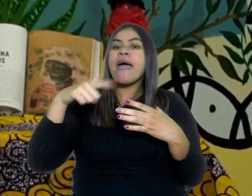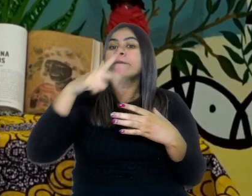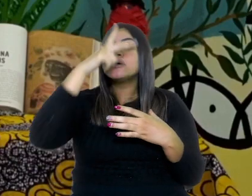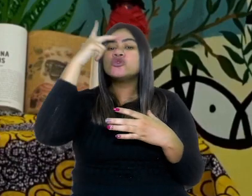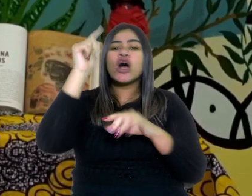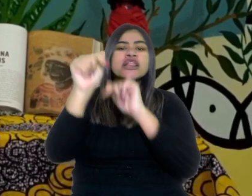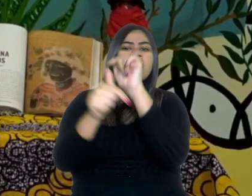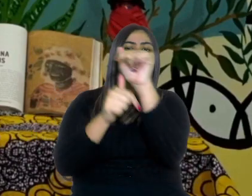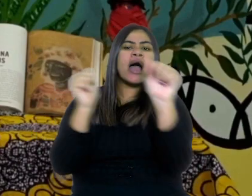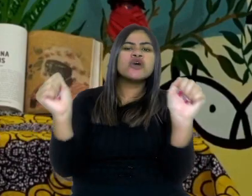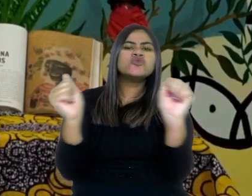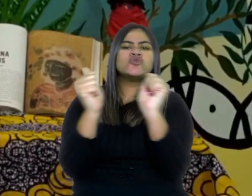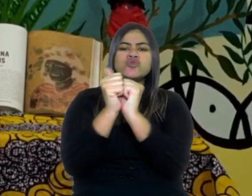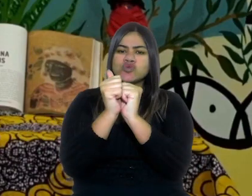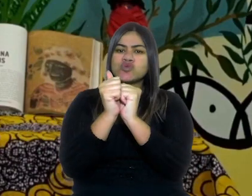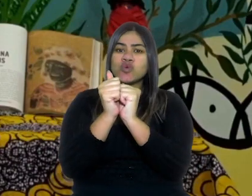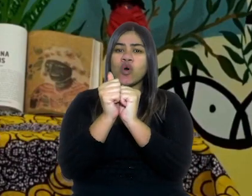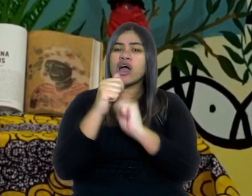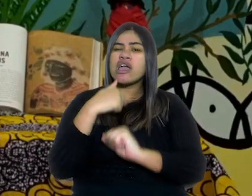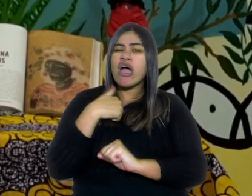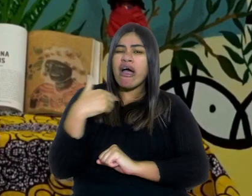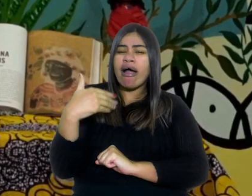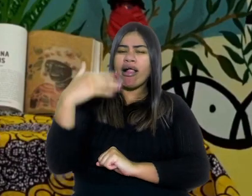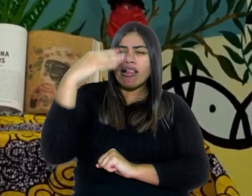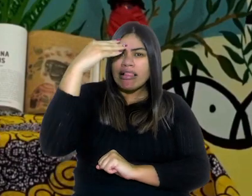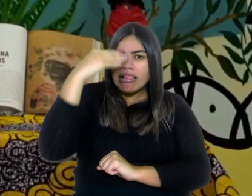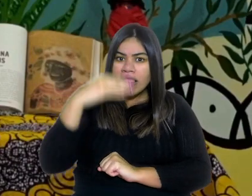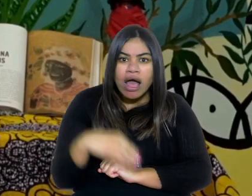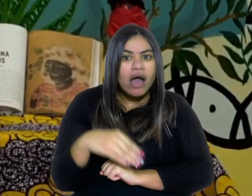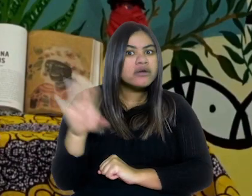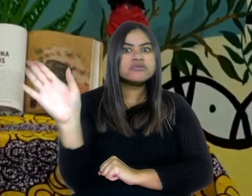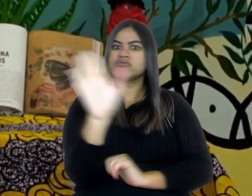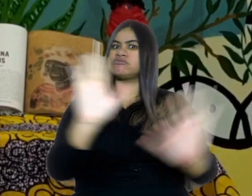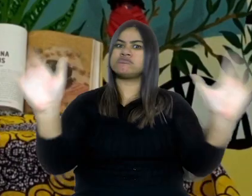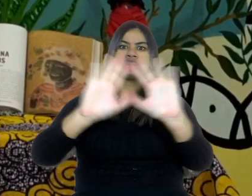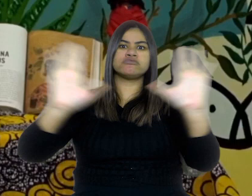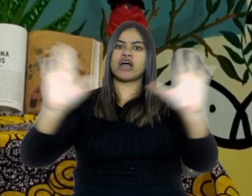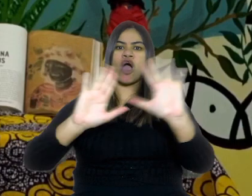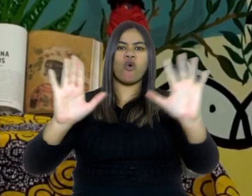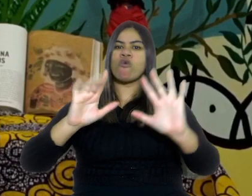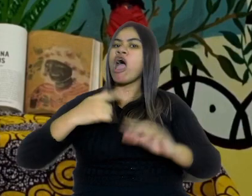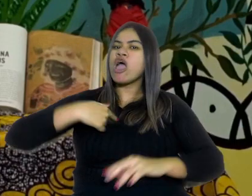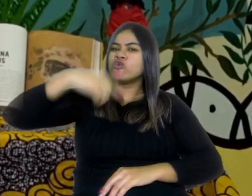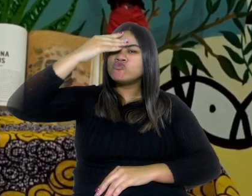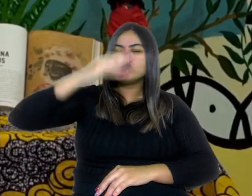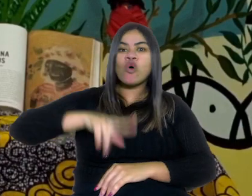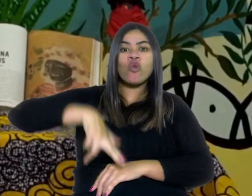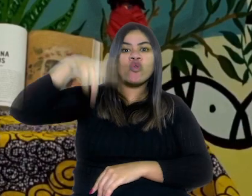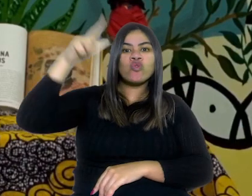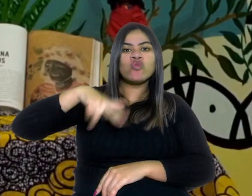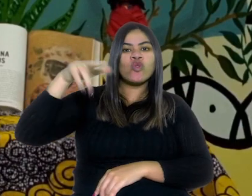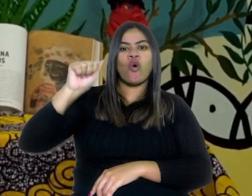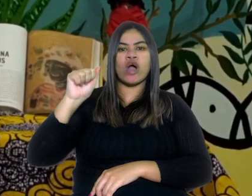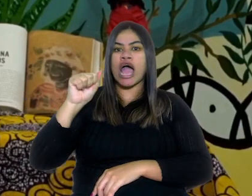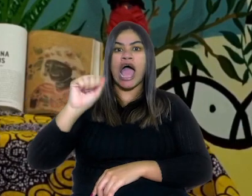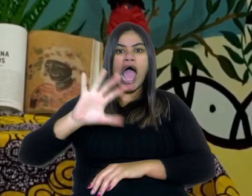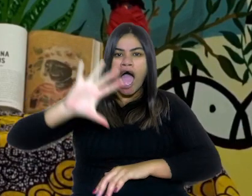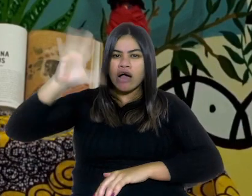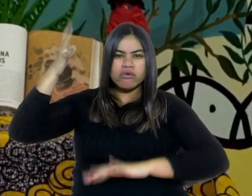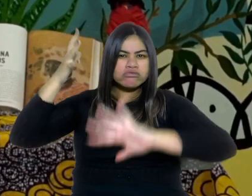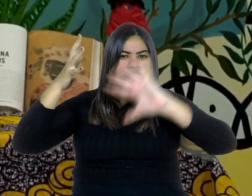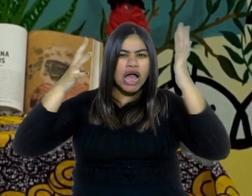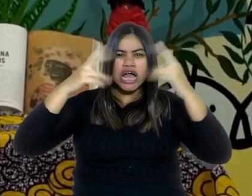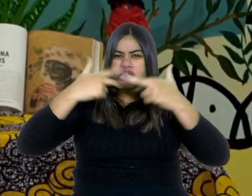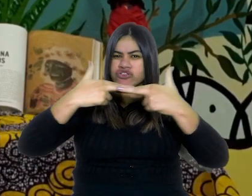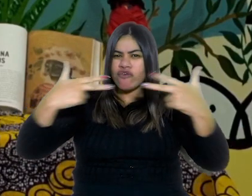comunidade, né, a comunidade que eu trabalho, e eu não desisto. Eu não vou desistir, apesar